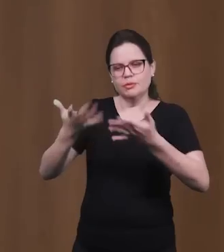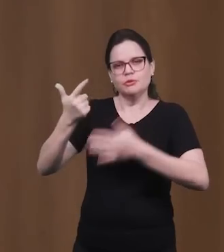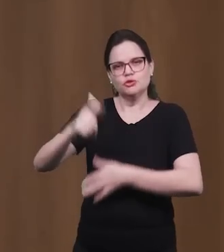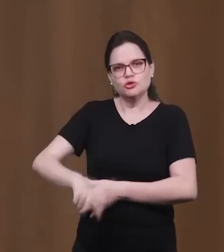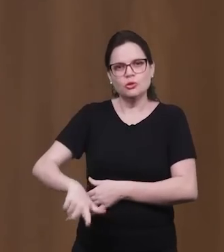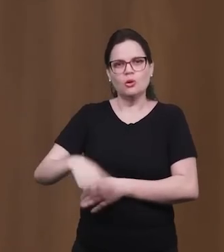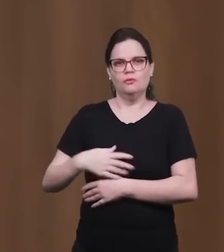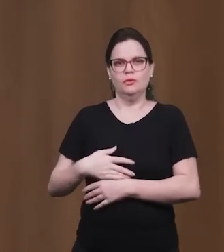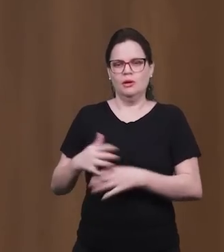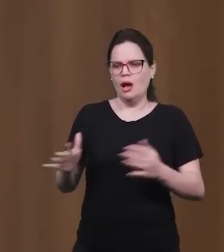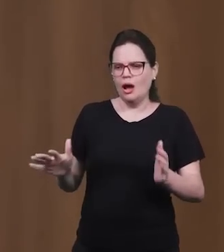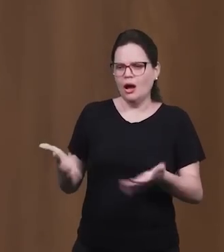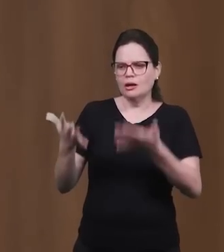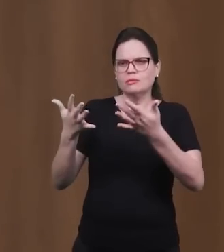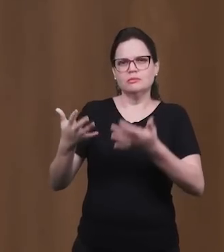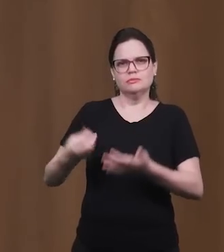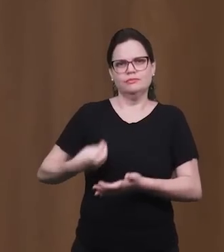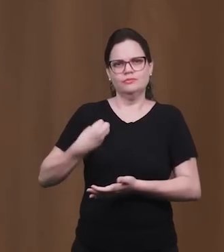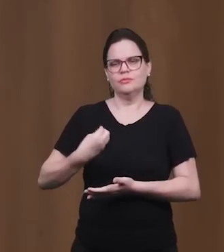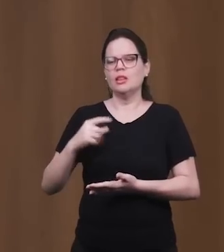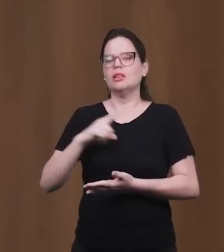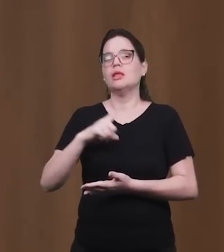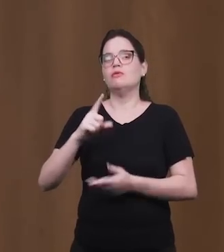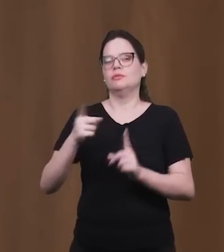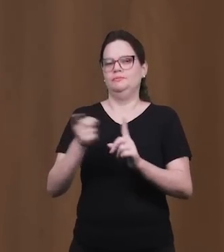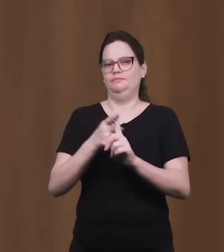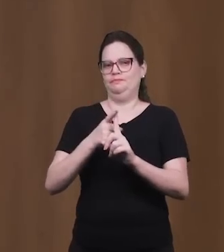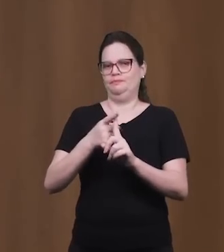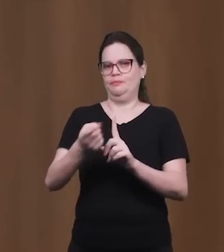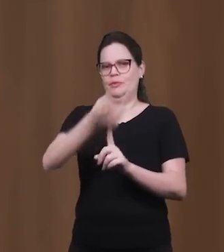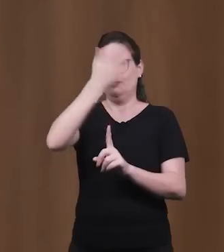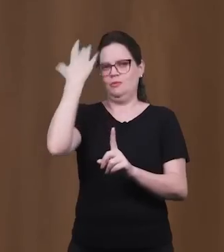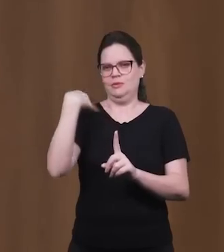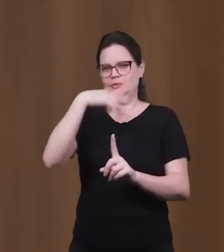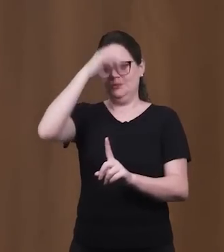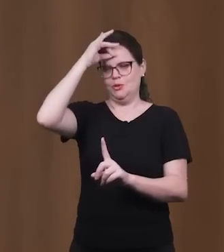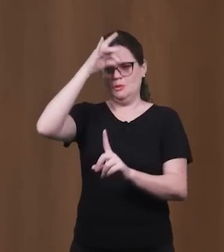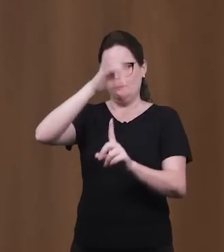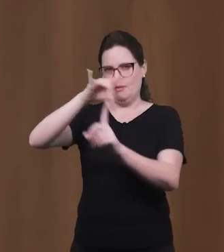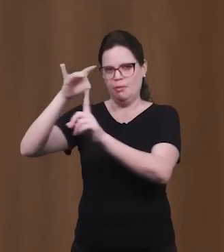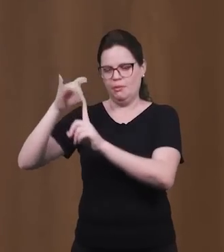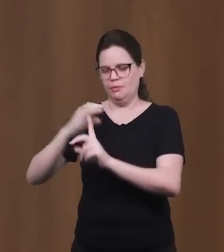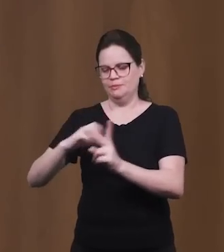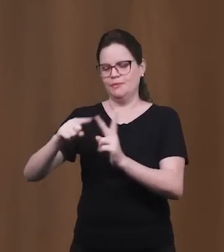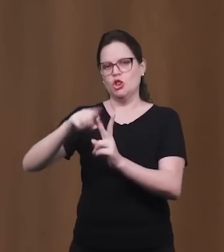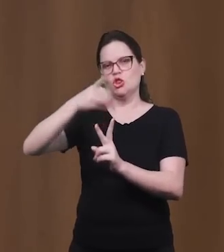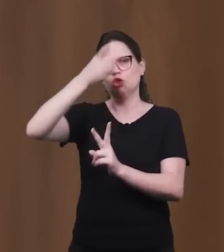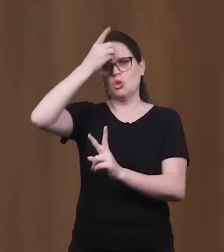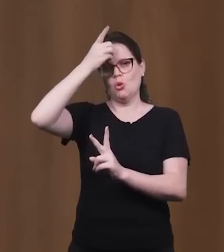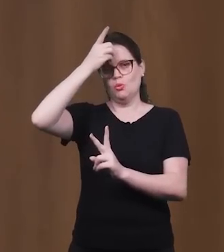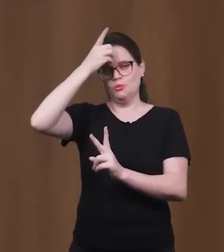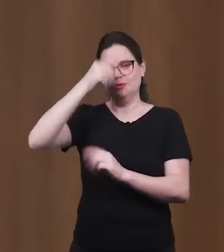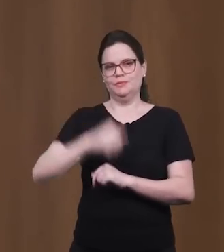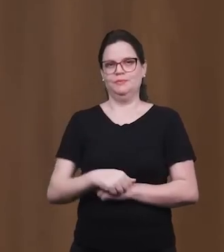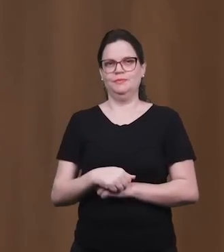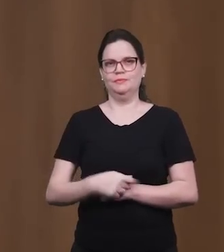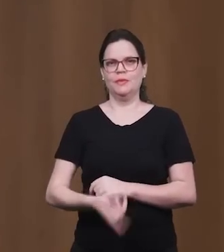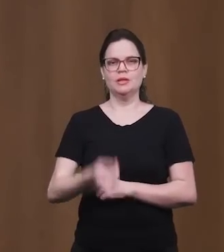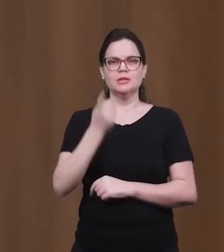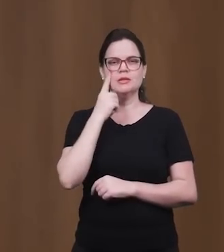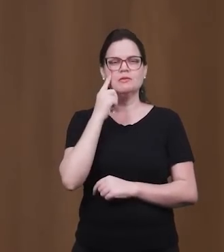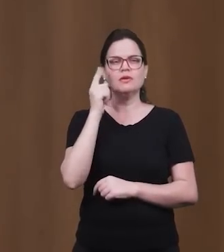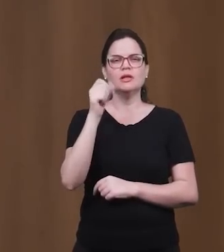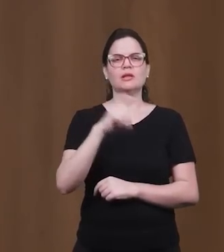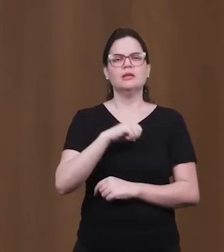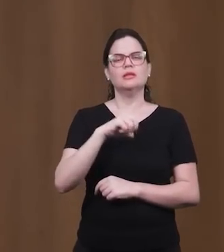comentou, todo o avivamento foi marcado com batismo com o Espírito Santo e dons espirituais. Você vai ver a mãe